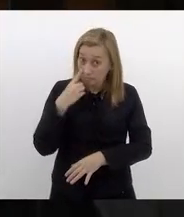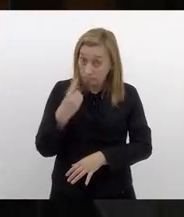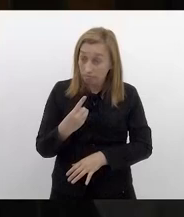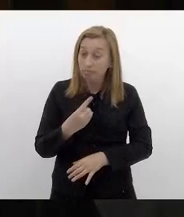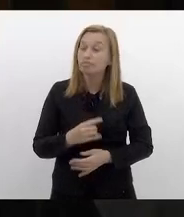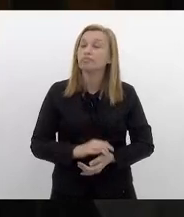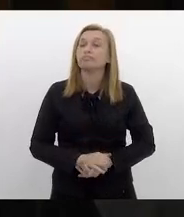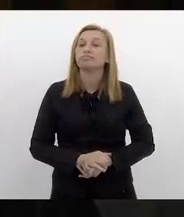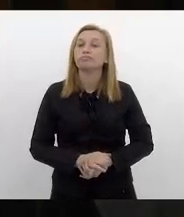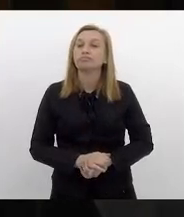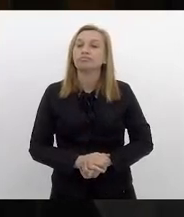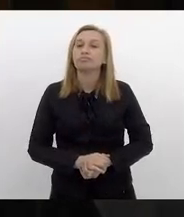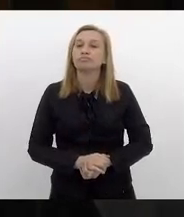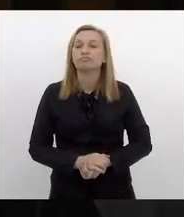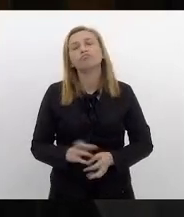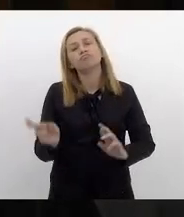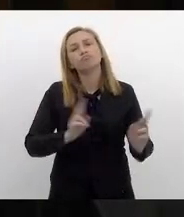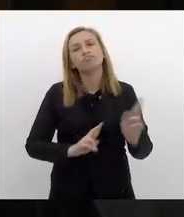Vamos lá.